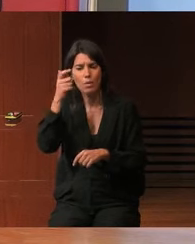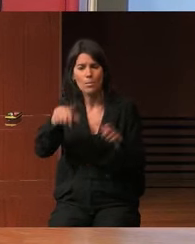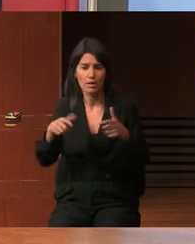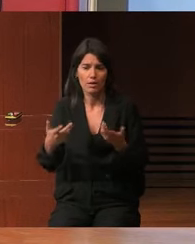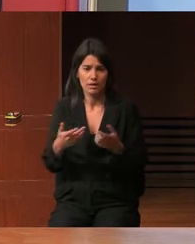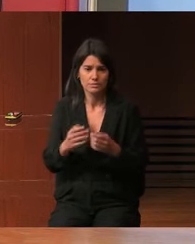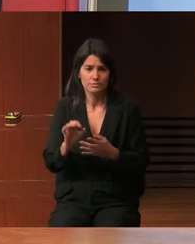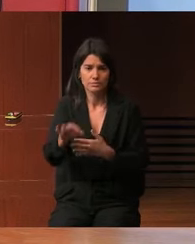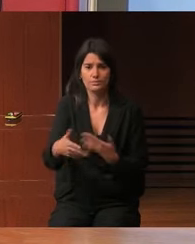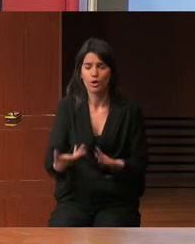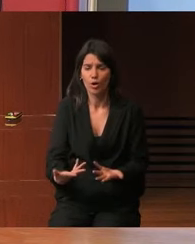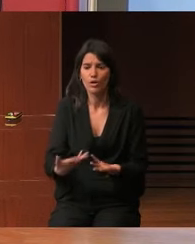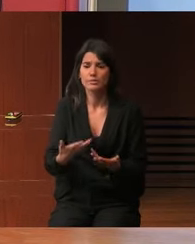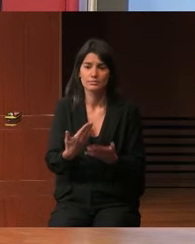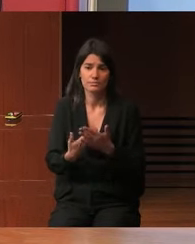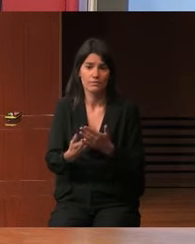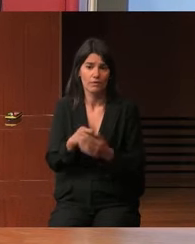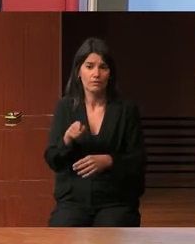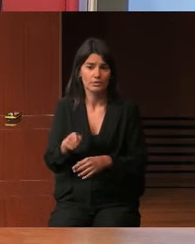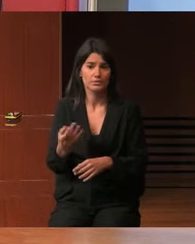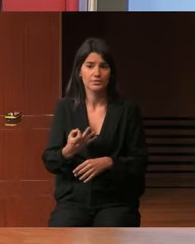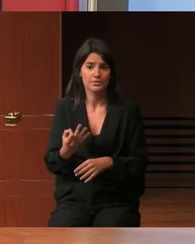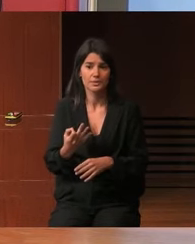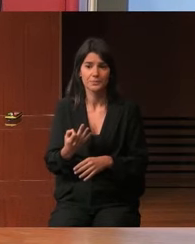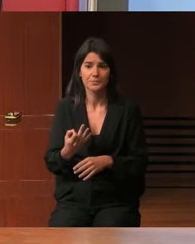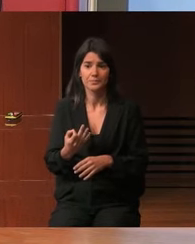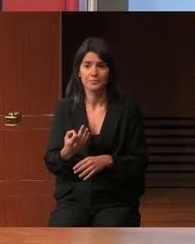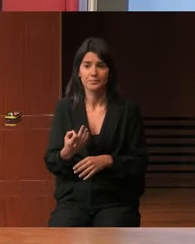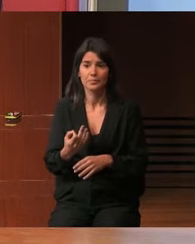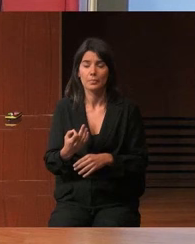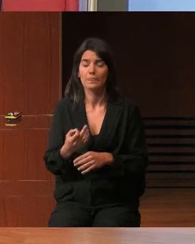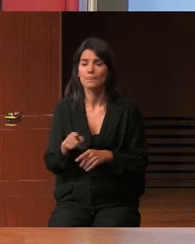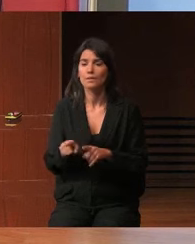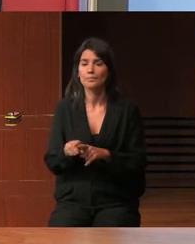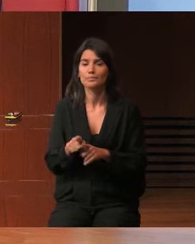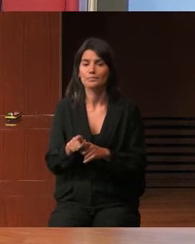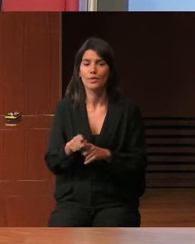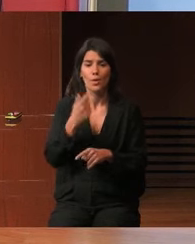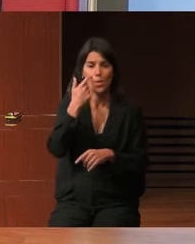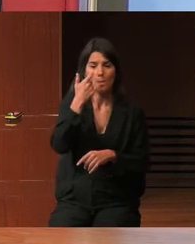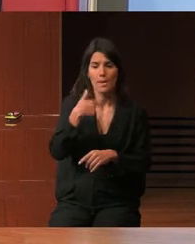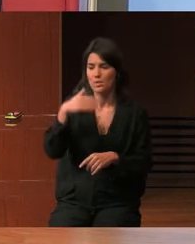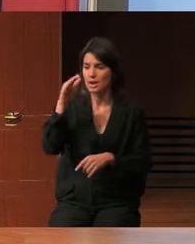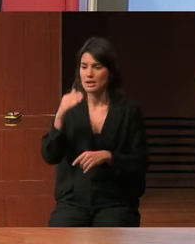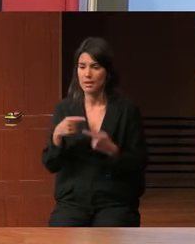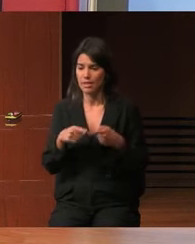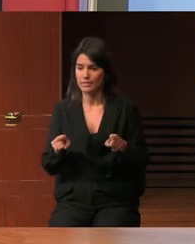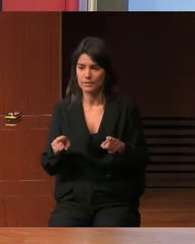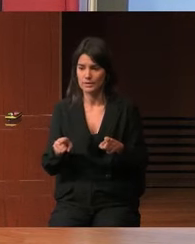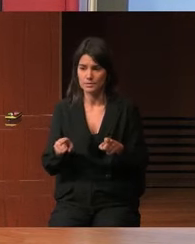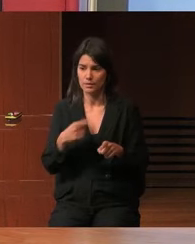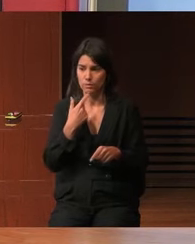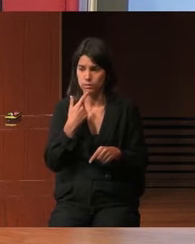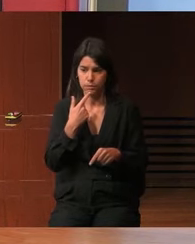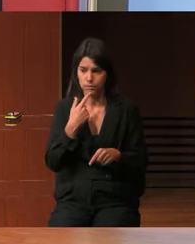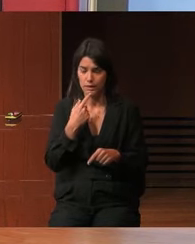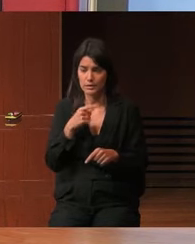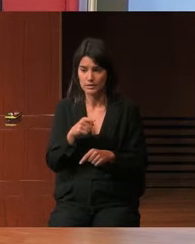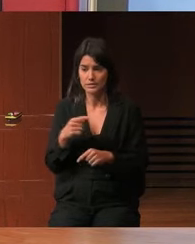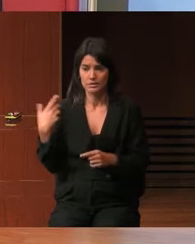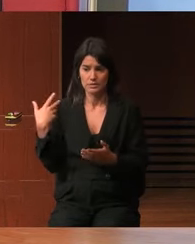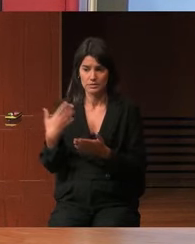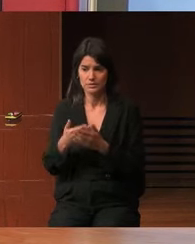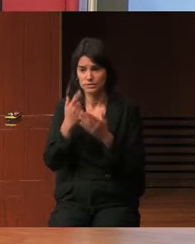não é? Tem mostrado justamente isso, que a vacilação entre o humano e o animal é uma coisa brutal. E isso tem sido estudado